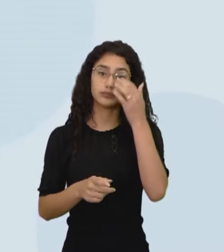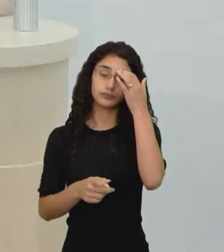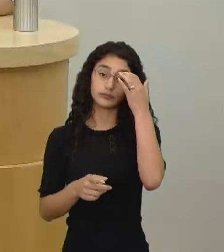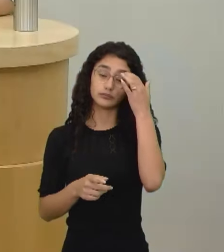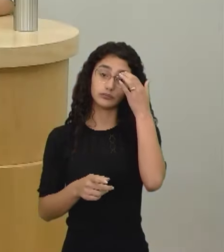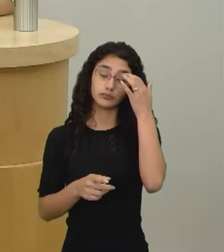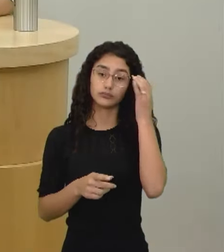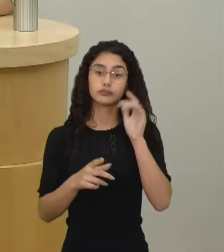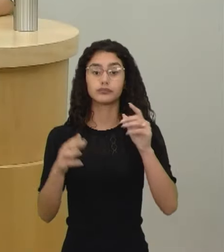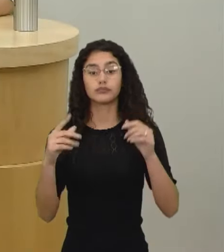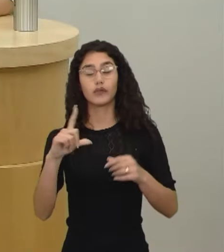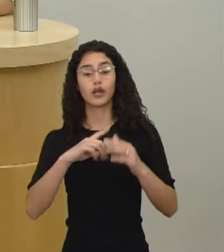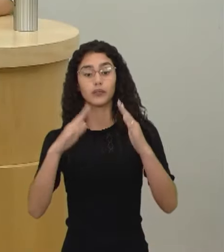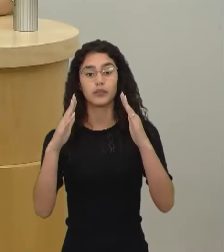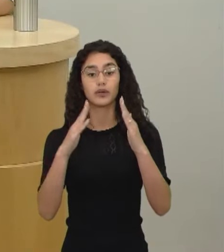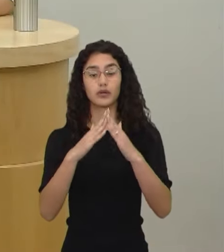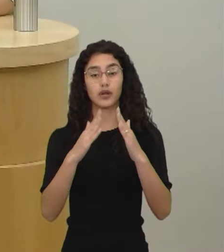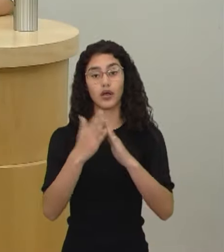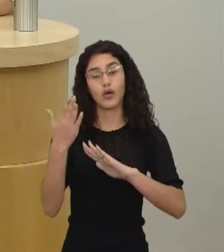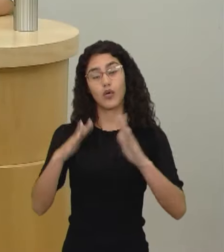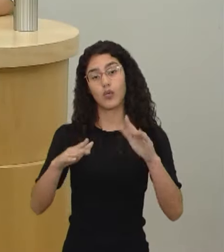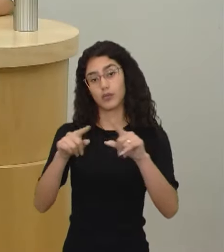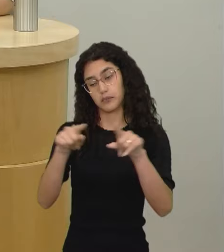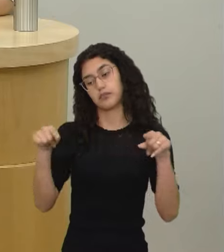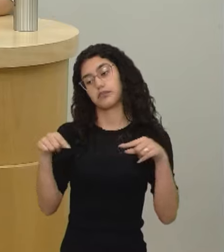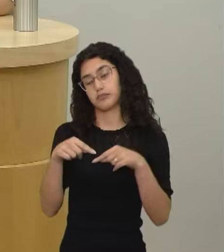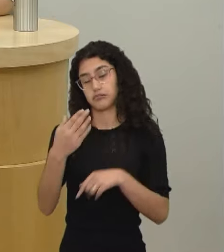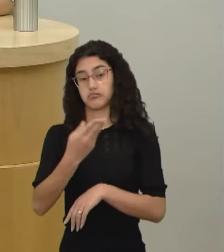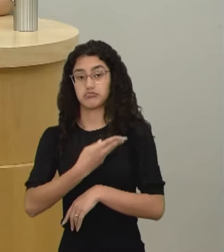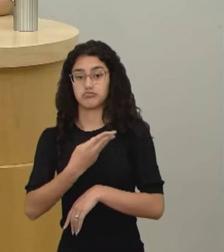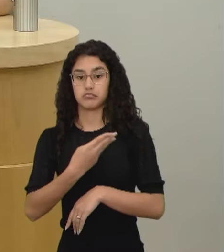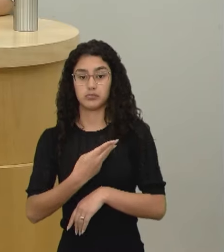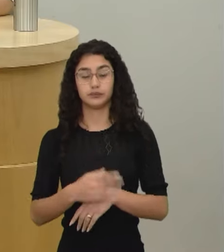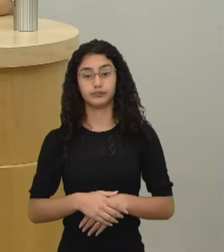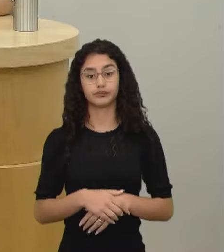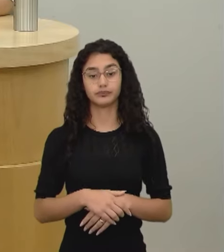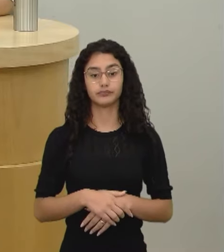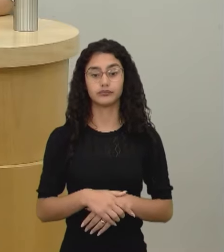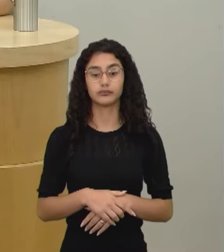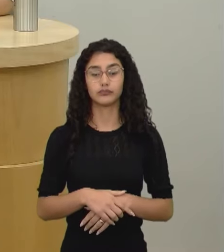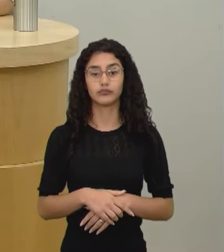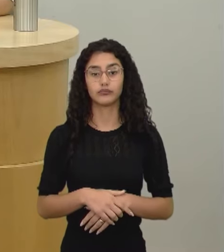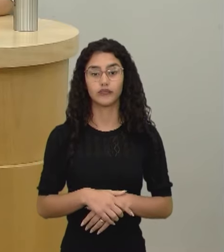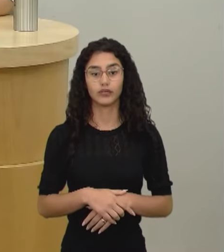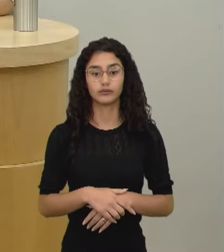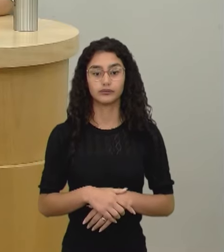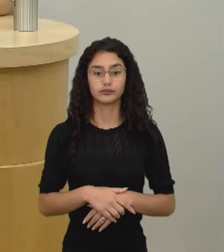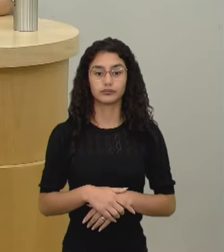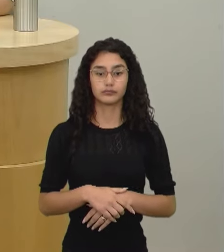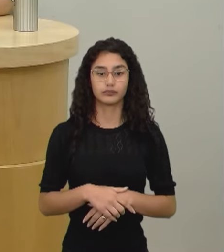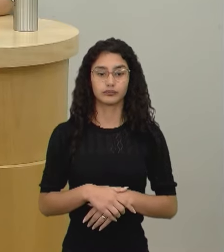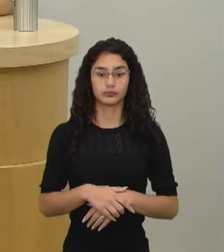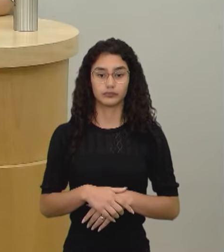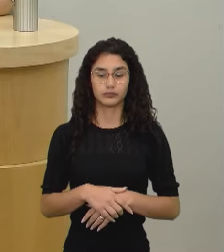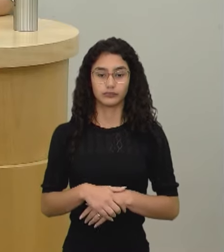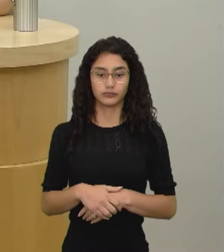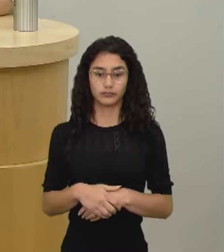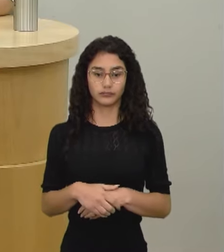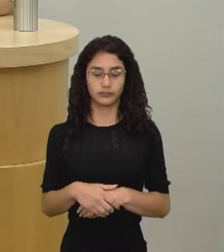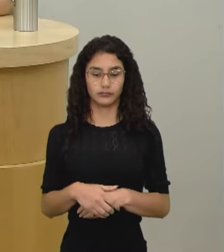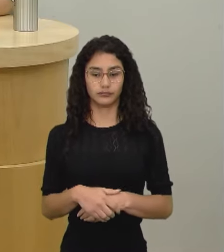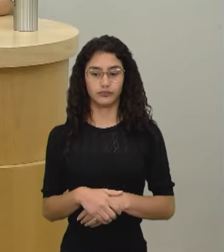traremos o que temos em casa. Então, ó, Ou na mesa dos colegas. Ou na mesa dos colegas. Esse daqui é o negócio do óculos da Luanda. Esse livro é